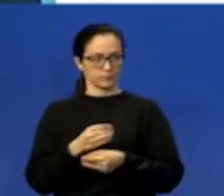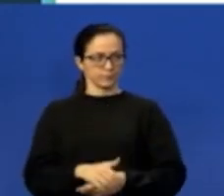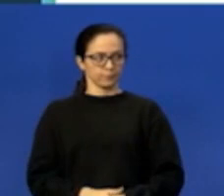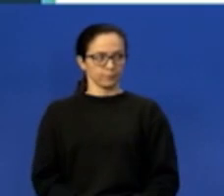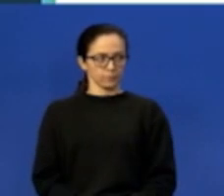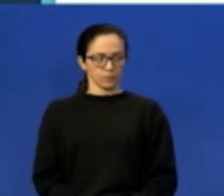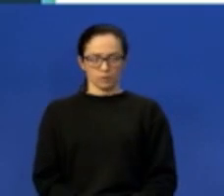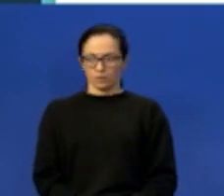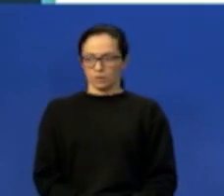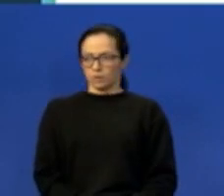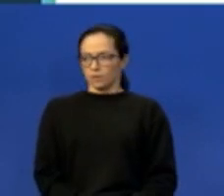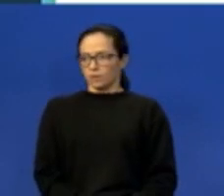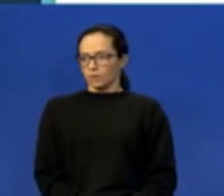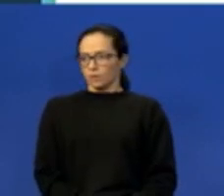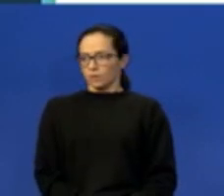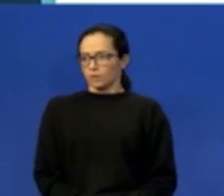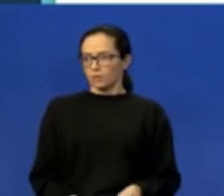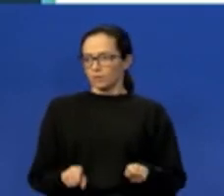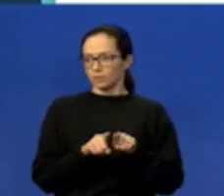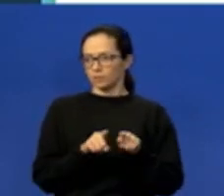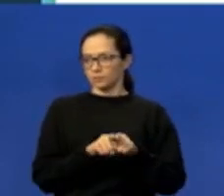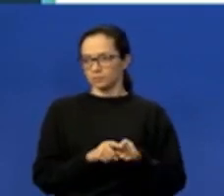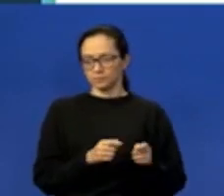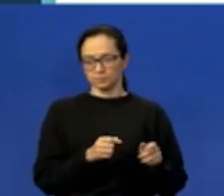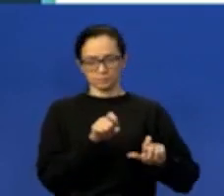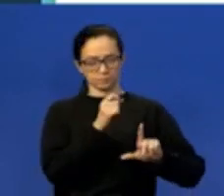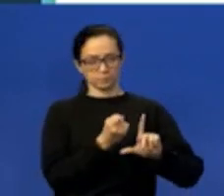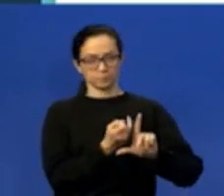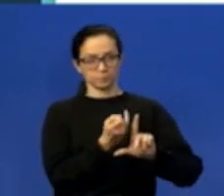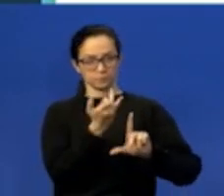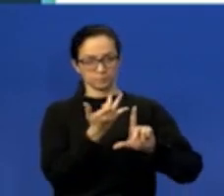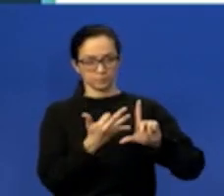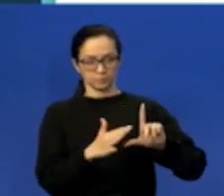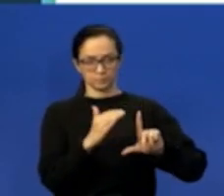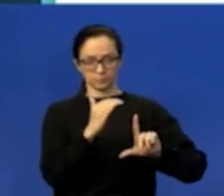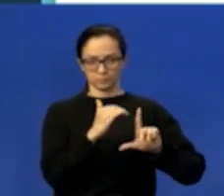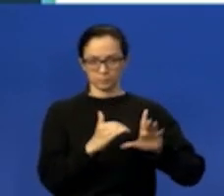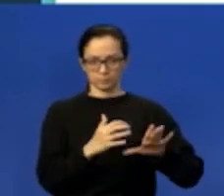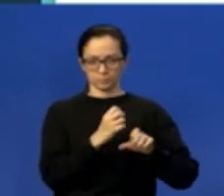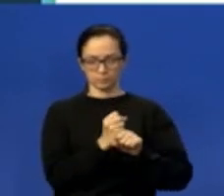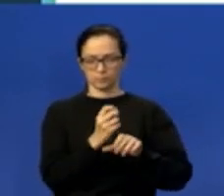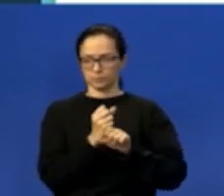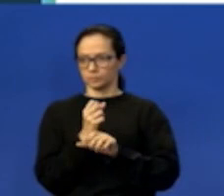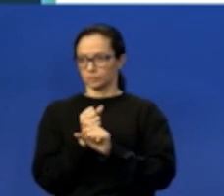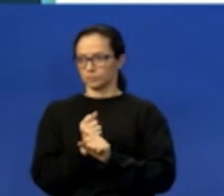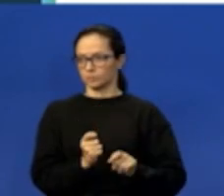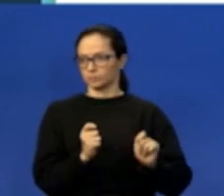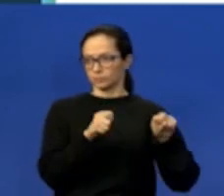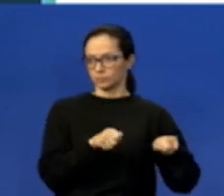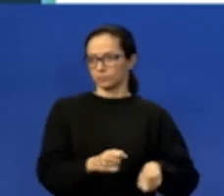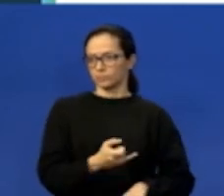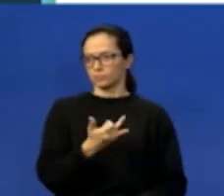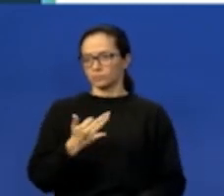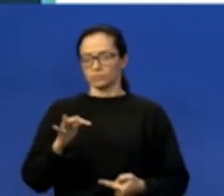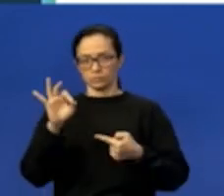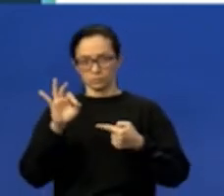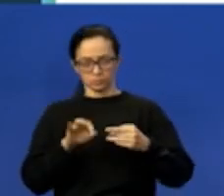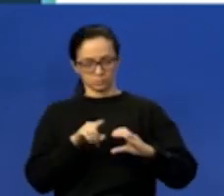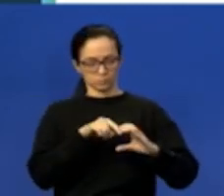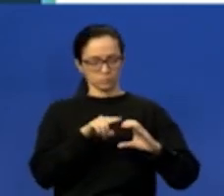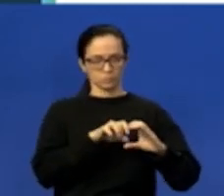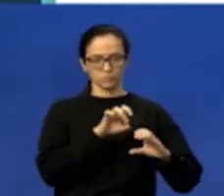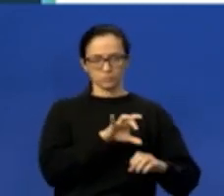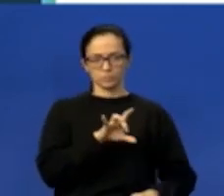O leucograma refere-se ao número, né, a contagem dos leucócitos por milímetro cúbico e o percentual de cada célula da